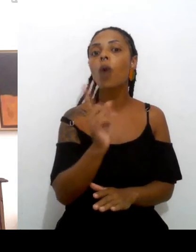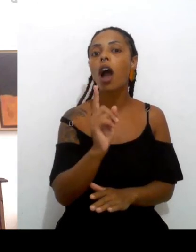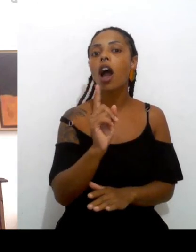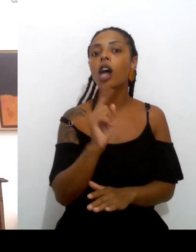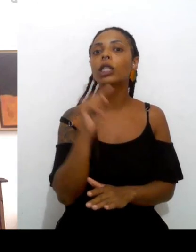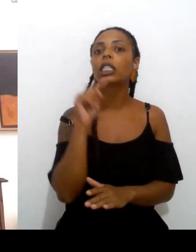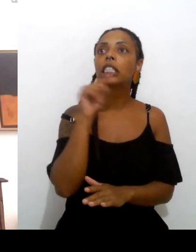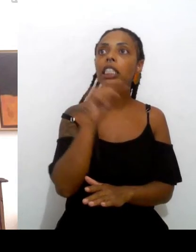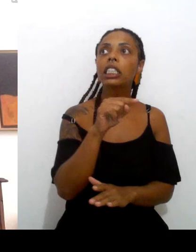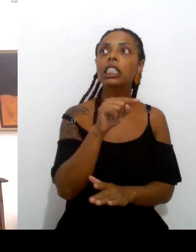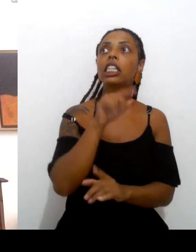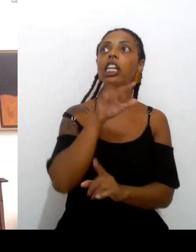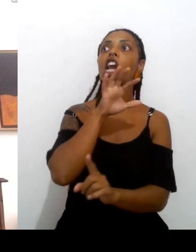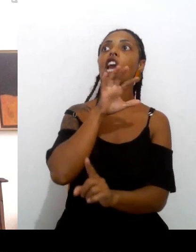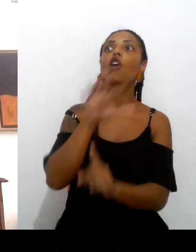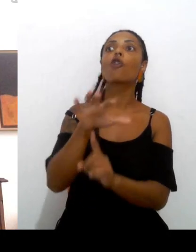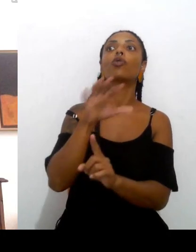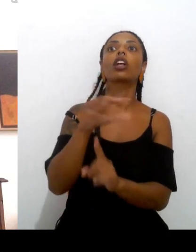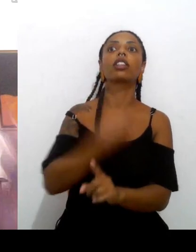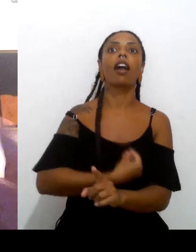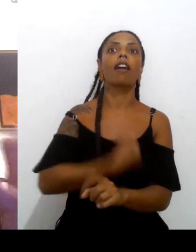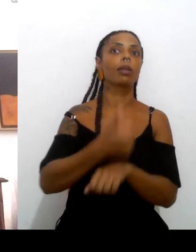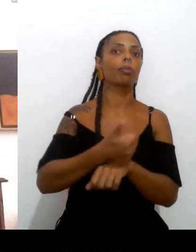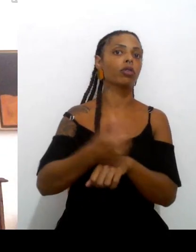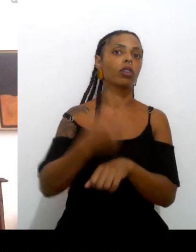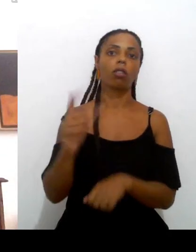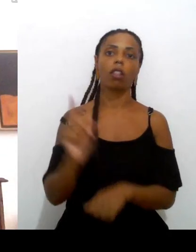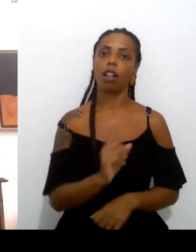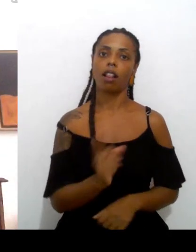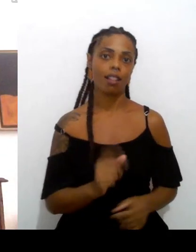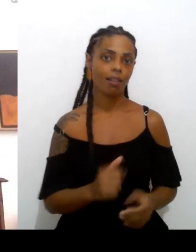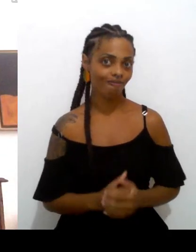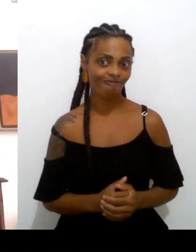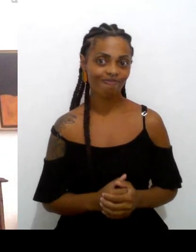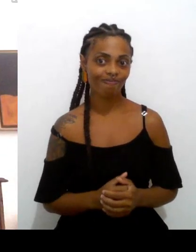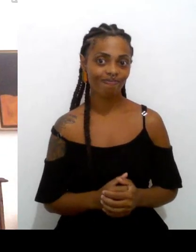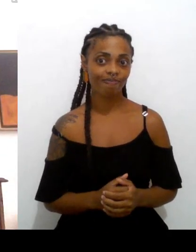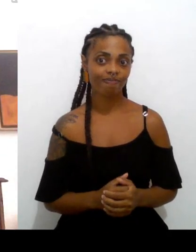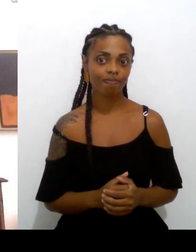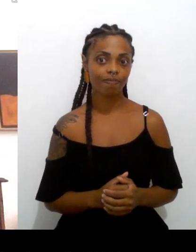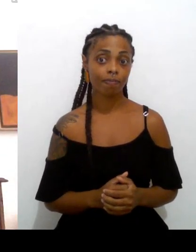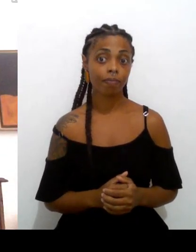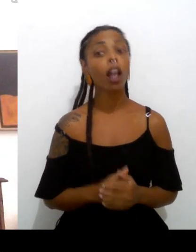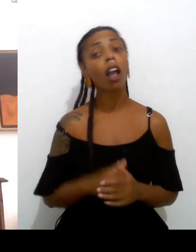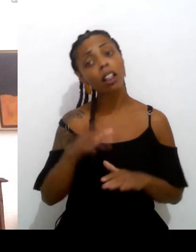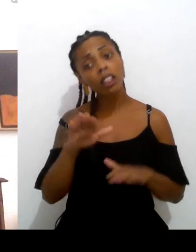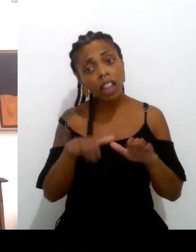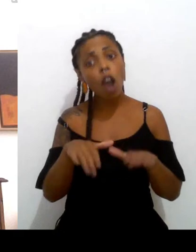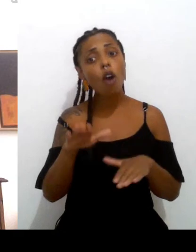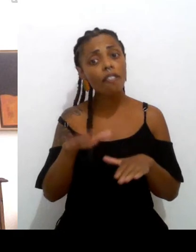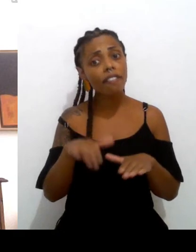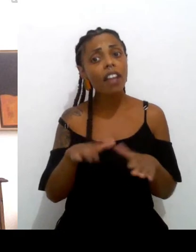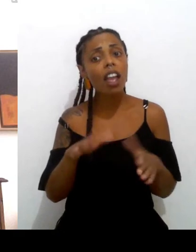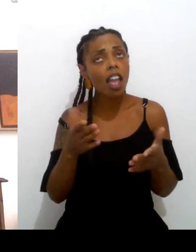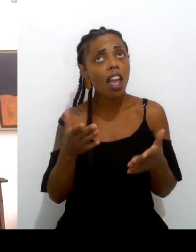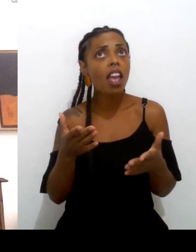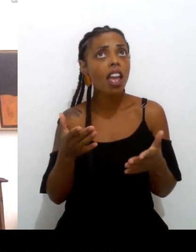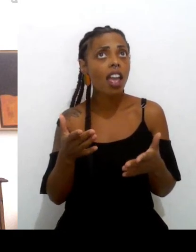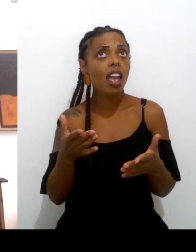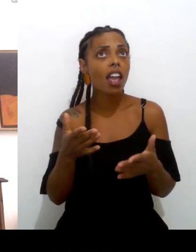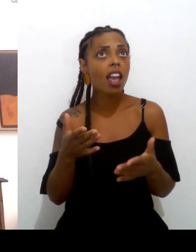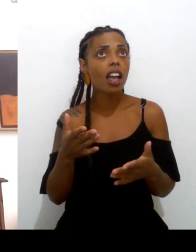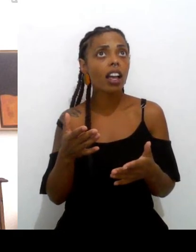afetado o lado profissional da sua vida pode até ter feito com que ele